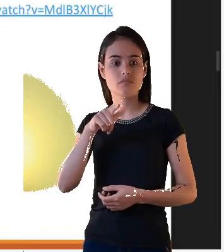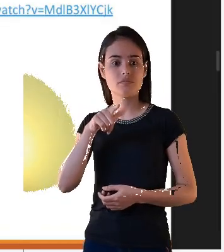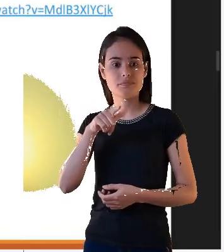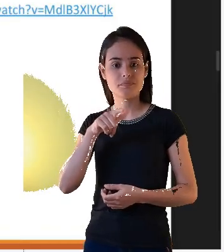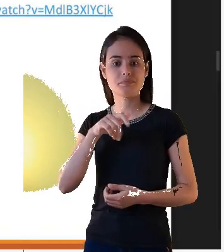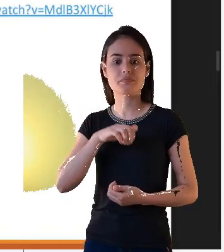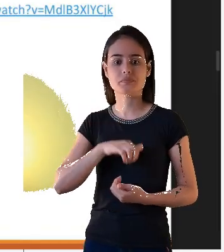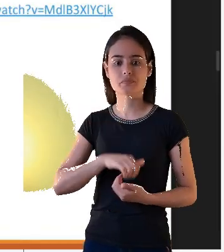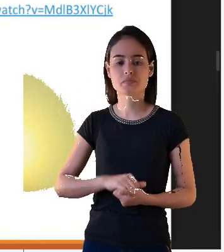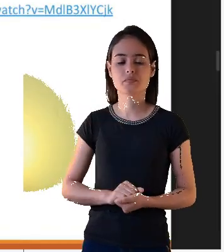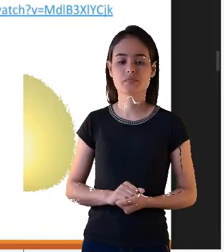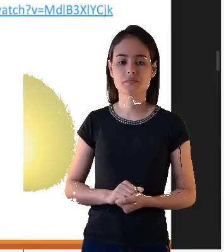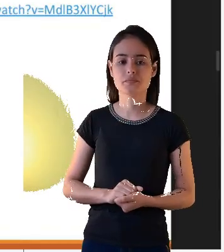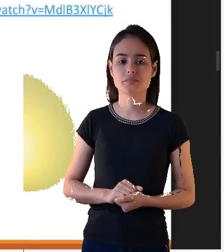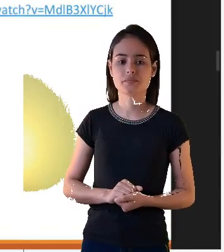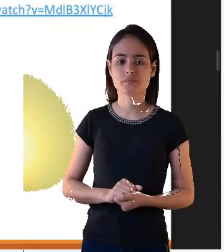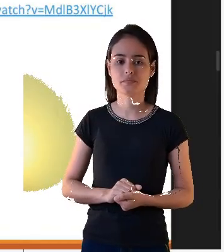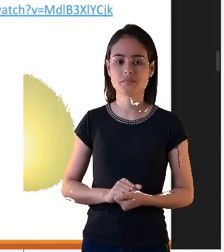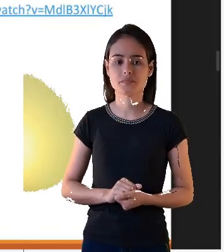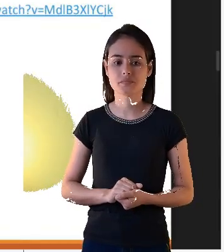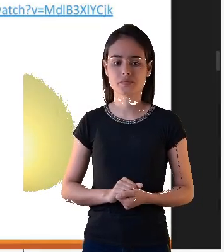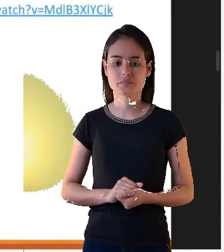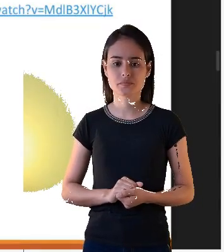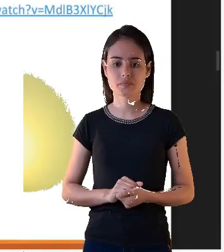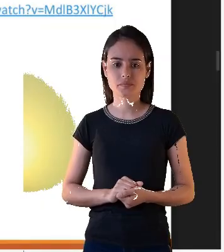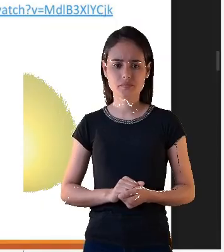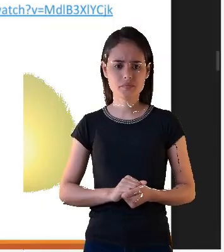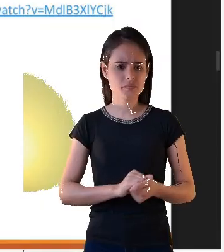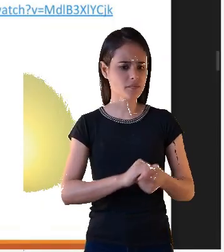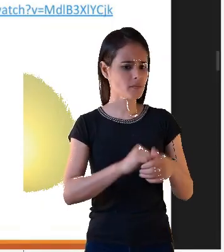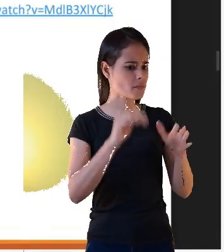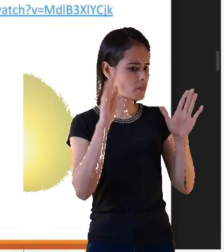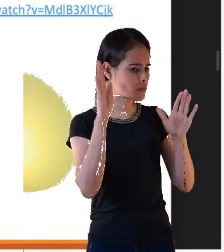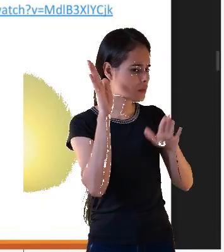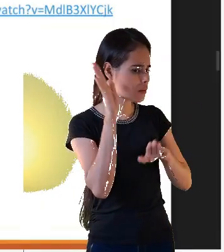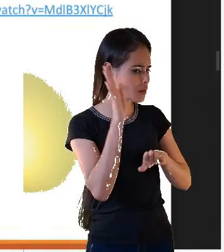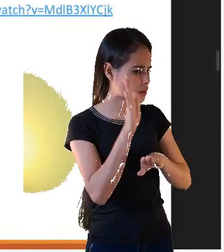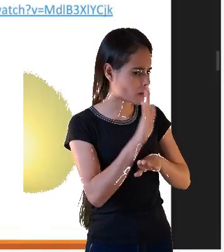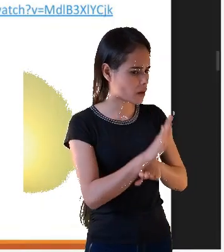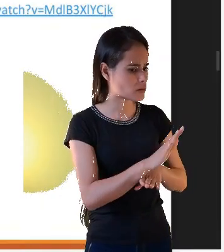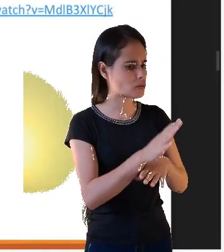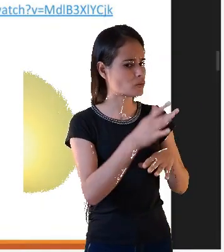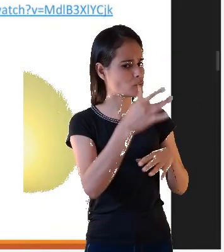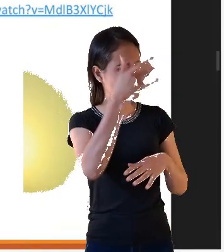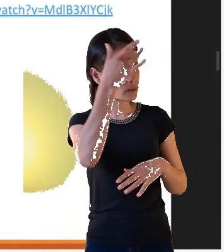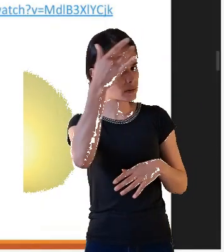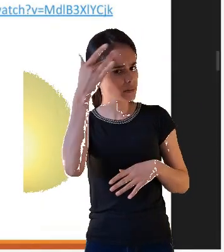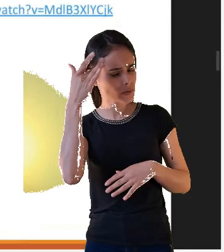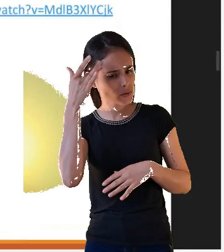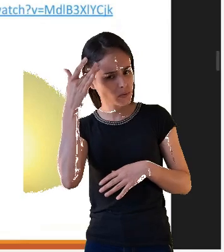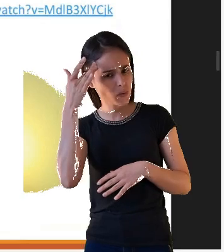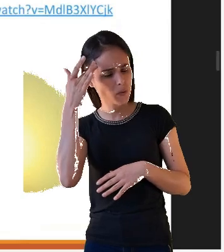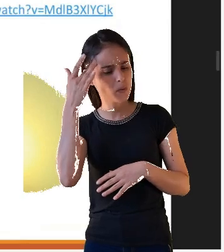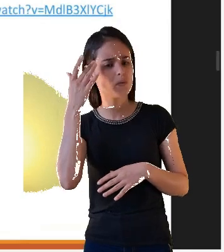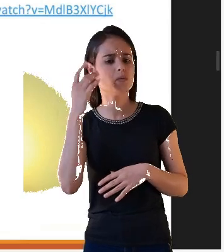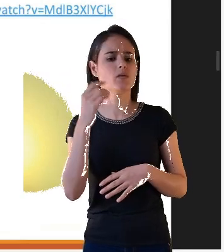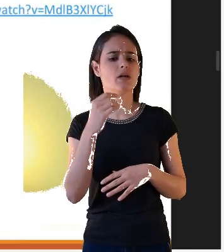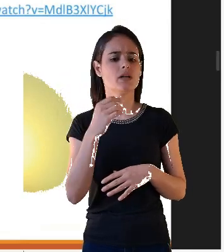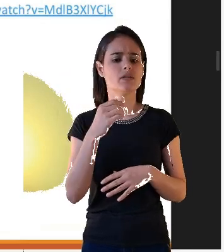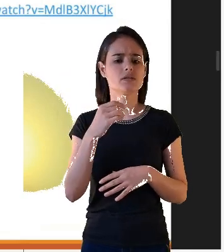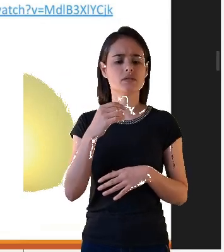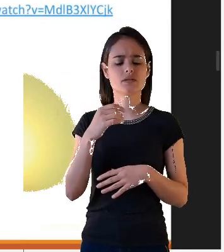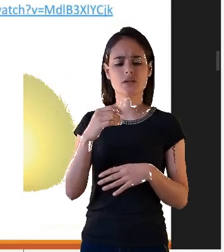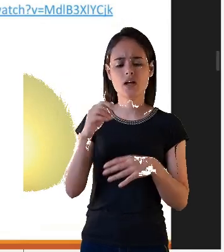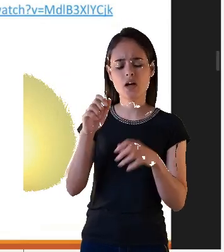lugar, né, esse lugar também na política brasileira, não só ali aos arredores, formando